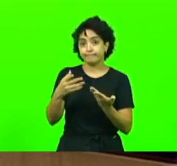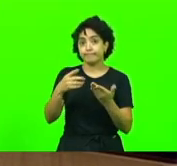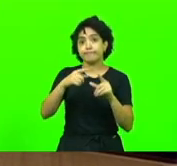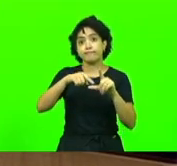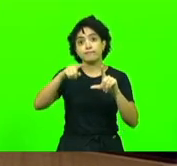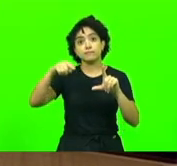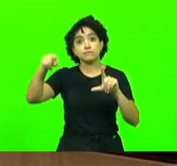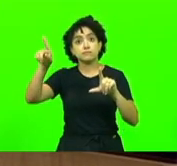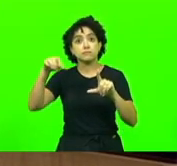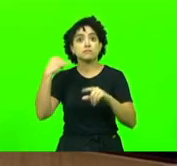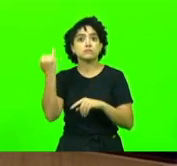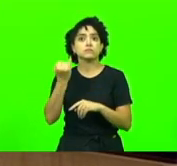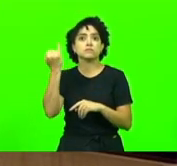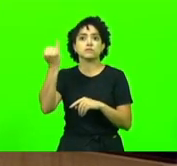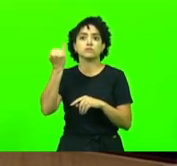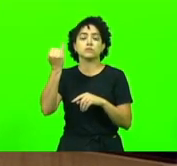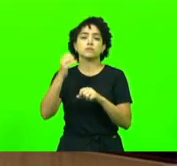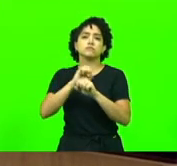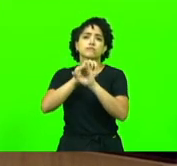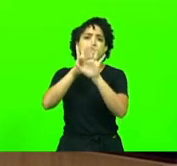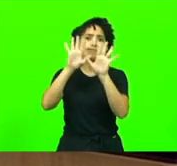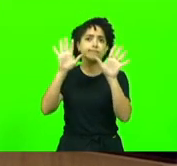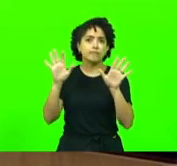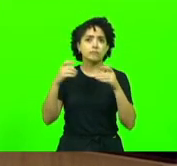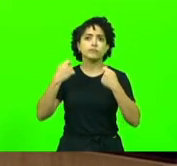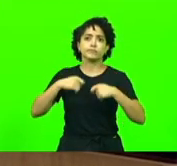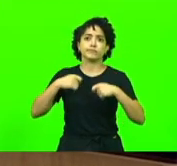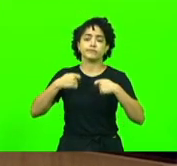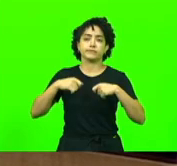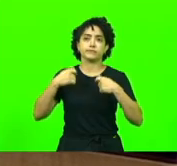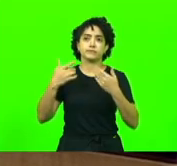importante, nós temos que ter claro para não